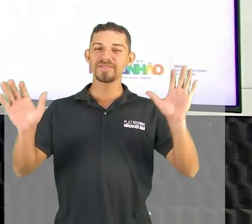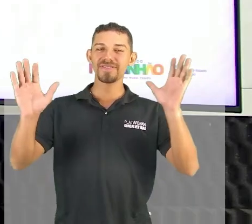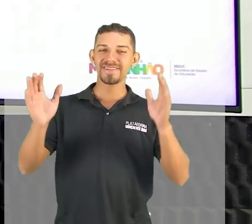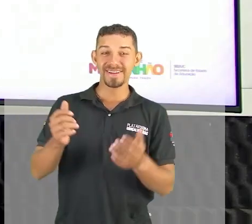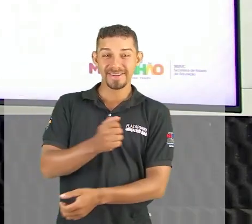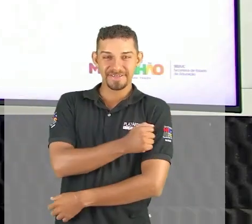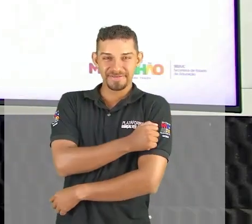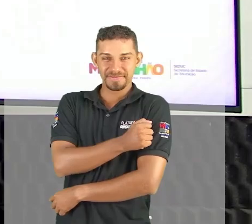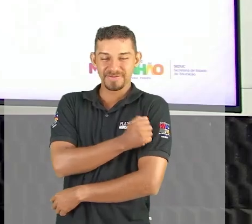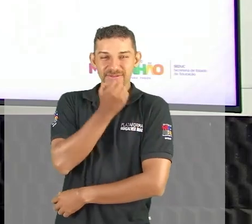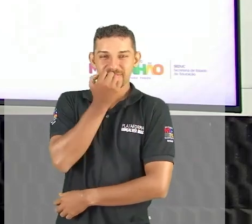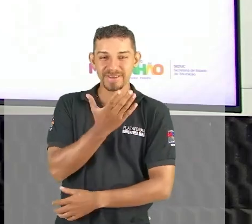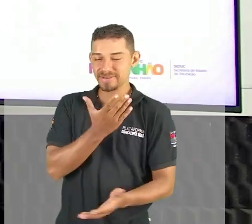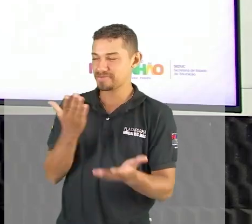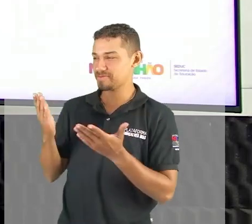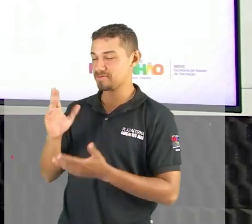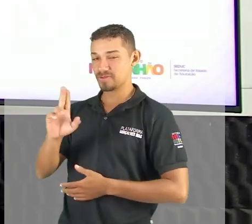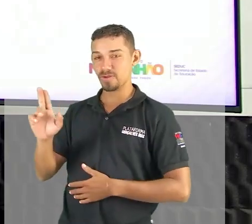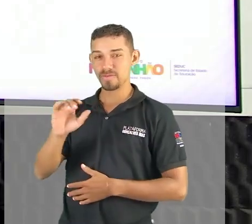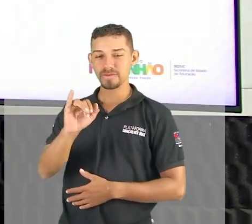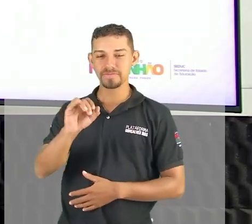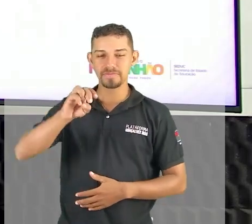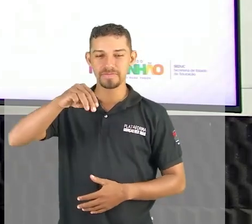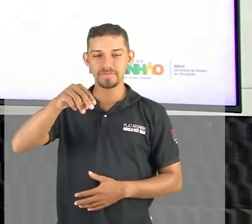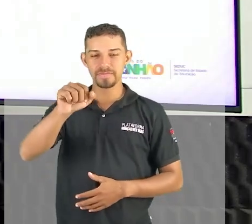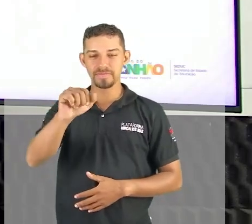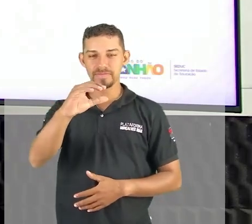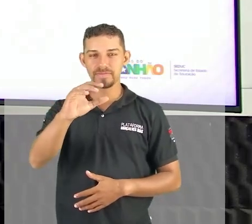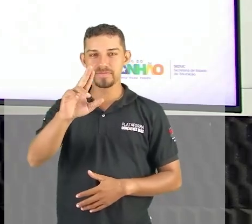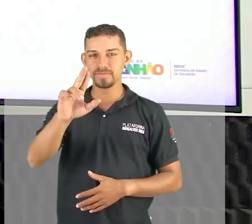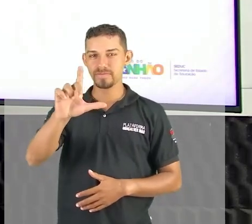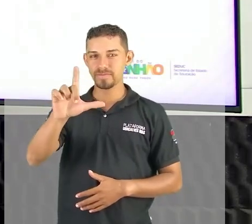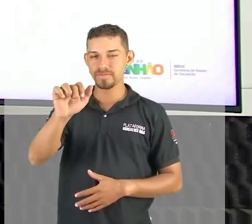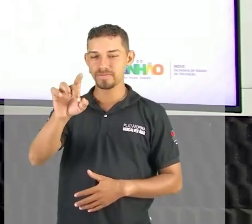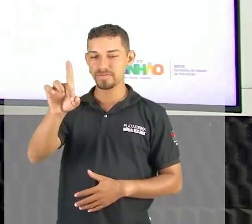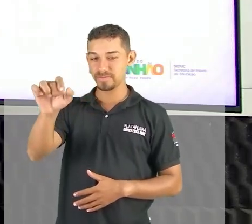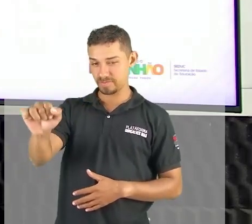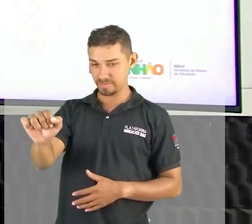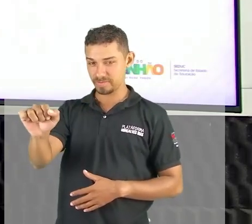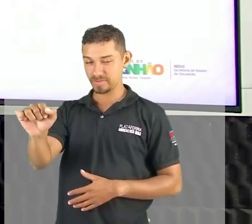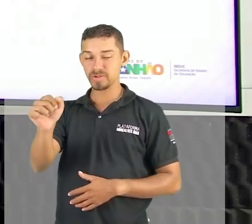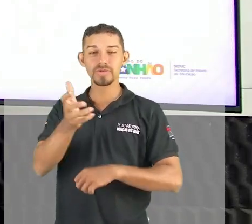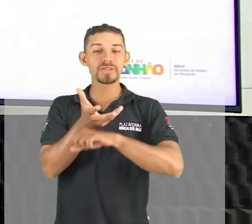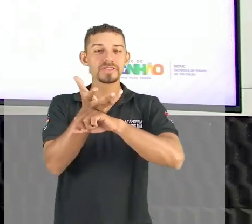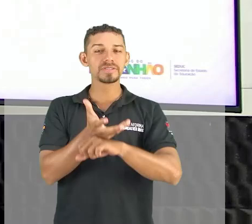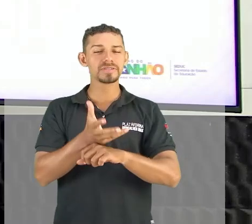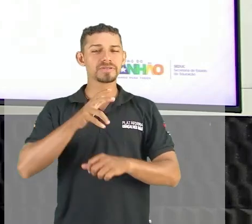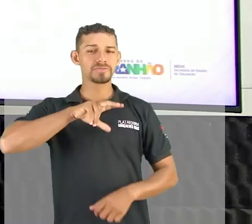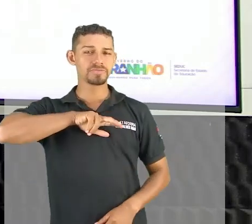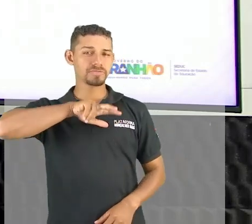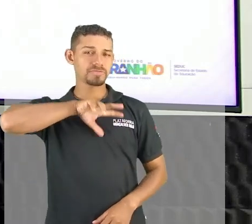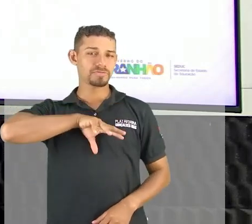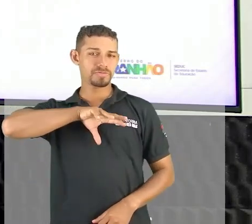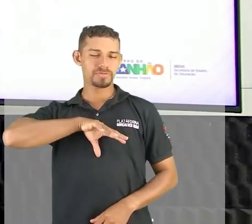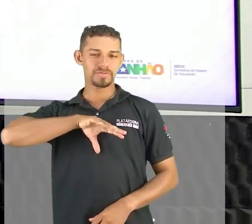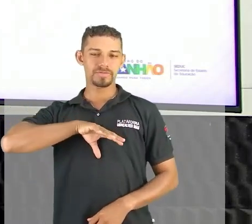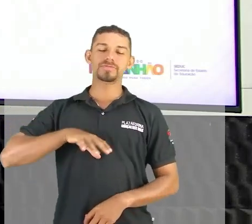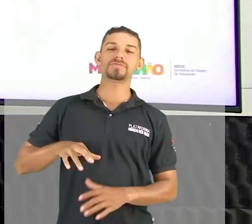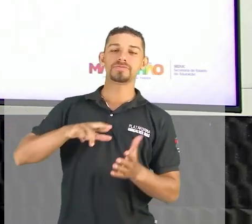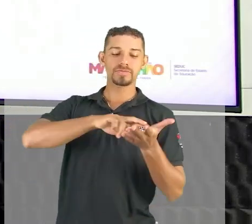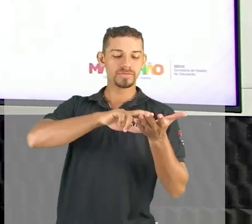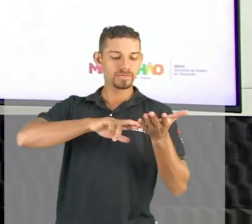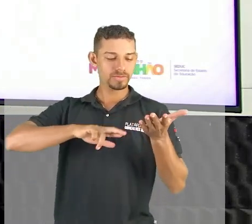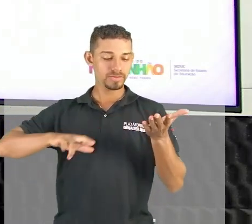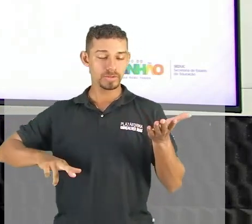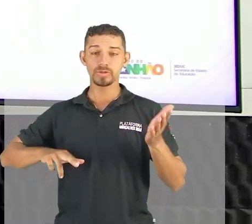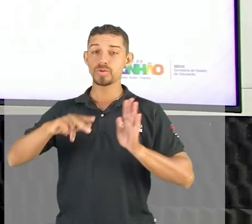Olá pessoal eu sou Imaculada Oliveira Sou professora de língua portuguesa e redação a gente vai continuar a nossa revisão neste projeto do Governo do